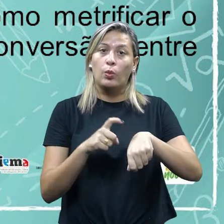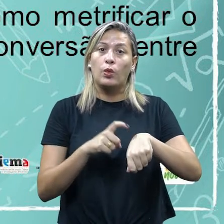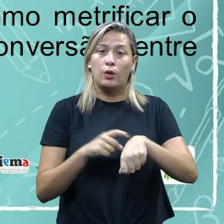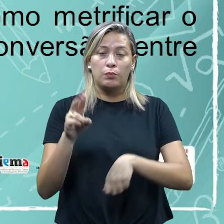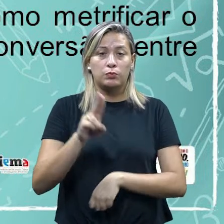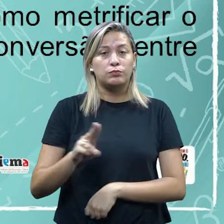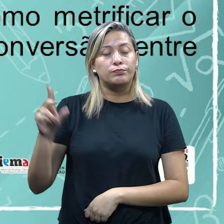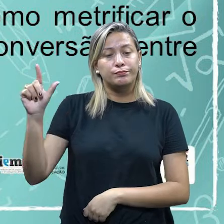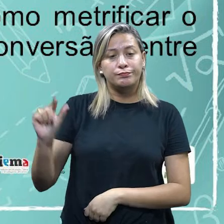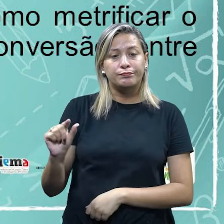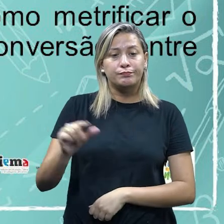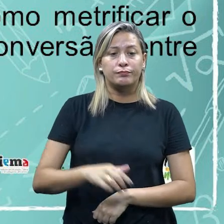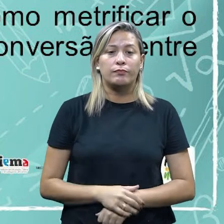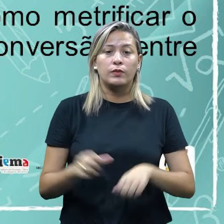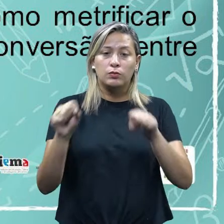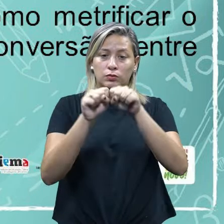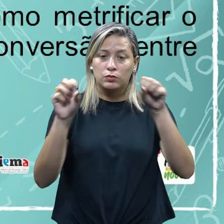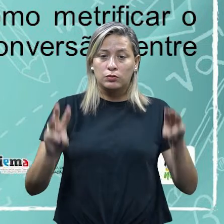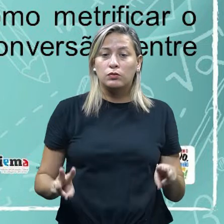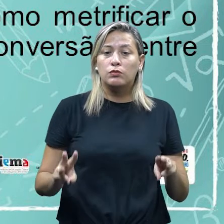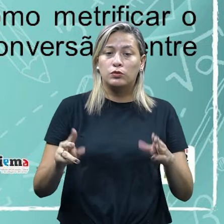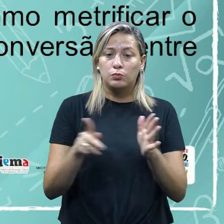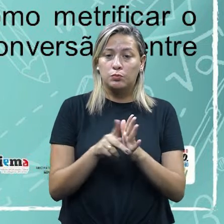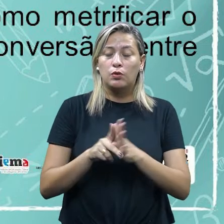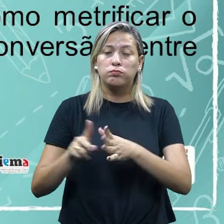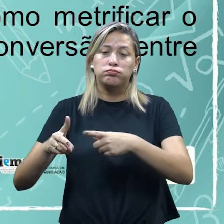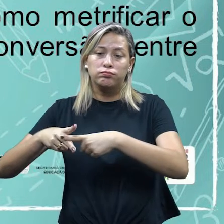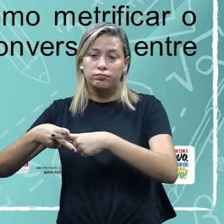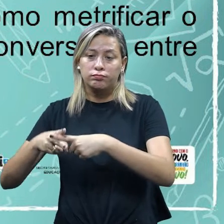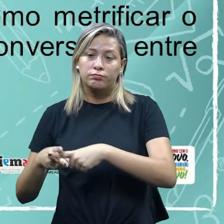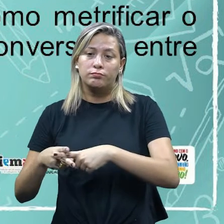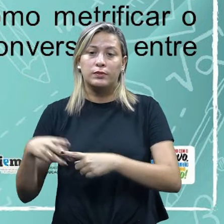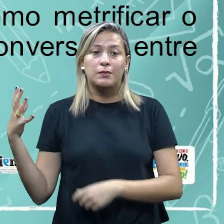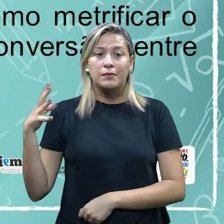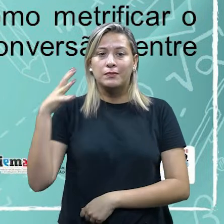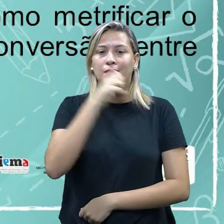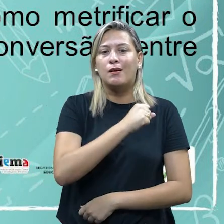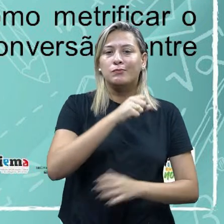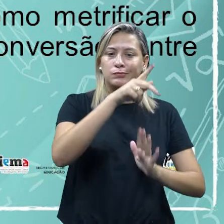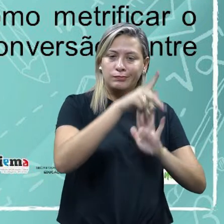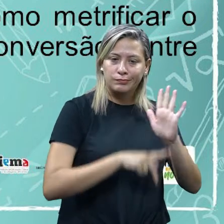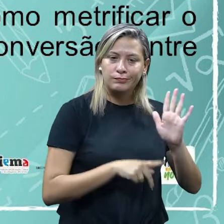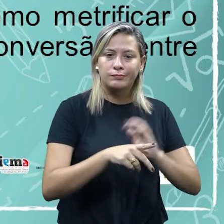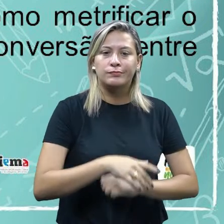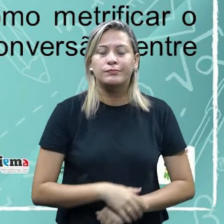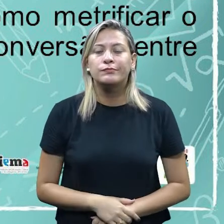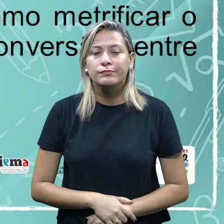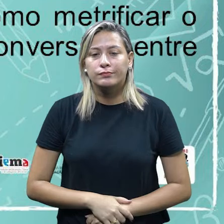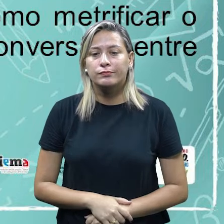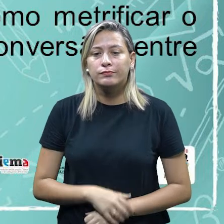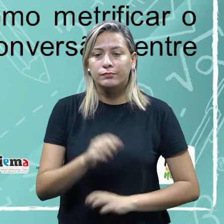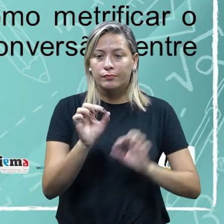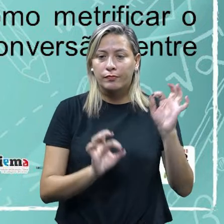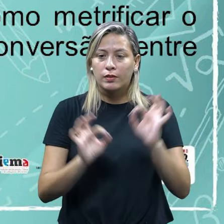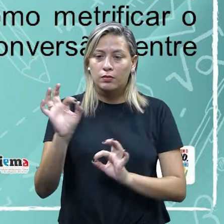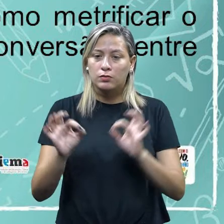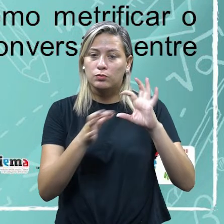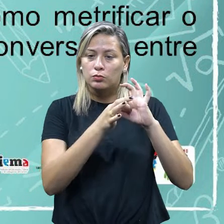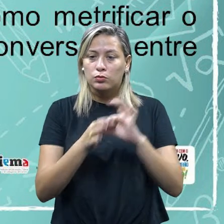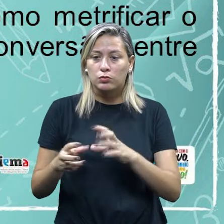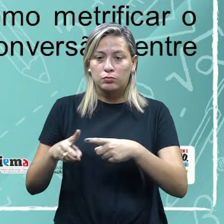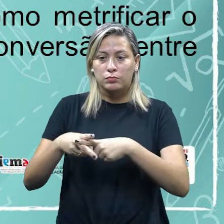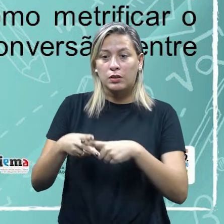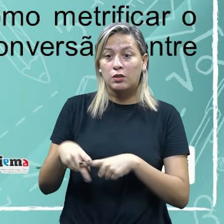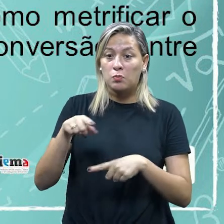a redução do tempo, né? Os softwares de modelagem mecânica permitem a maior agilidade no projeto de um componente mecânico, pois